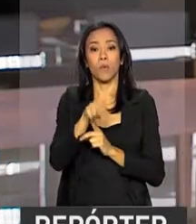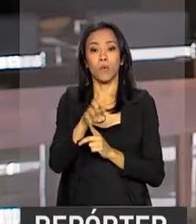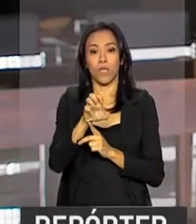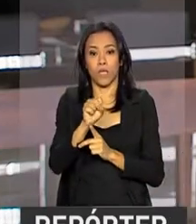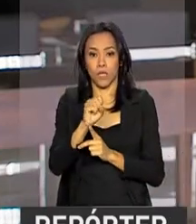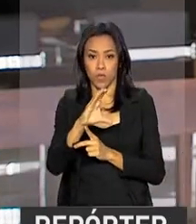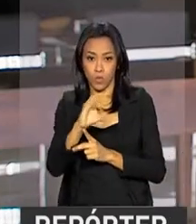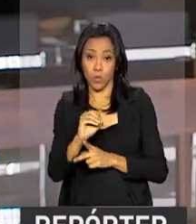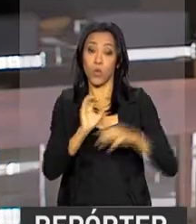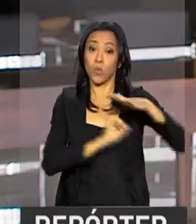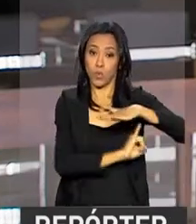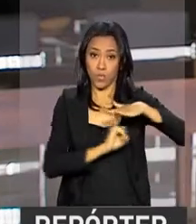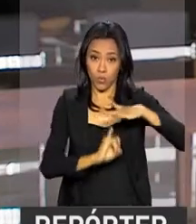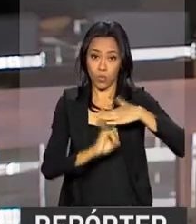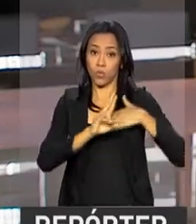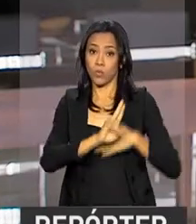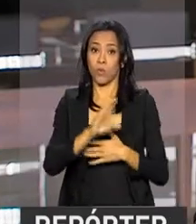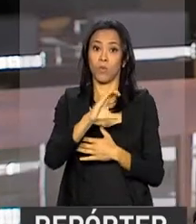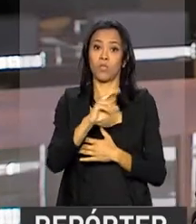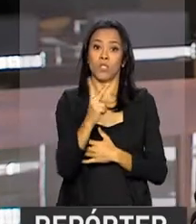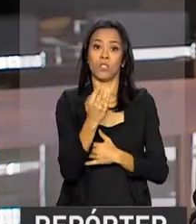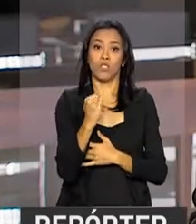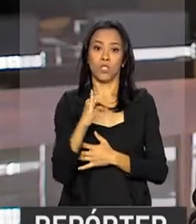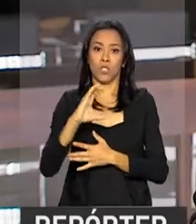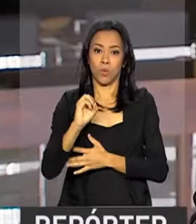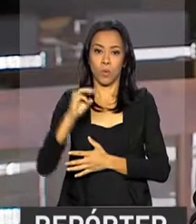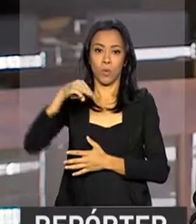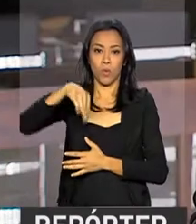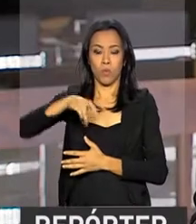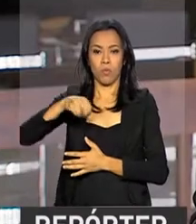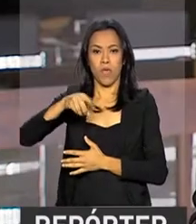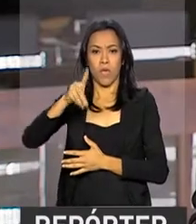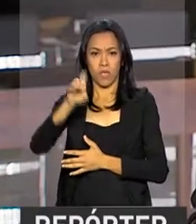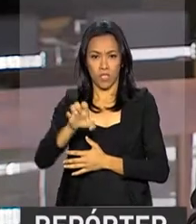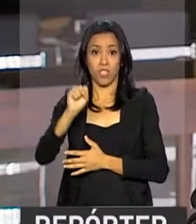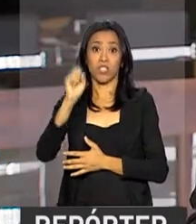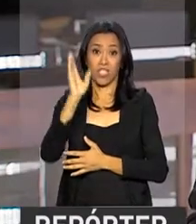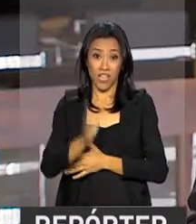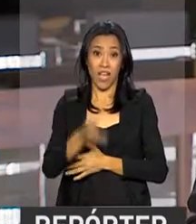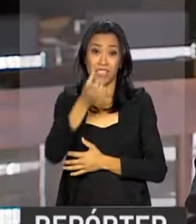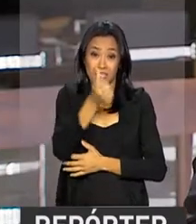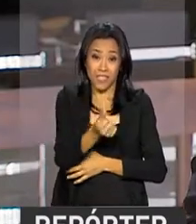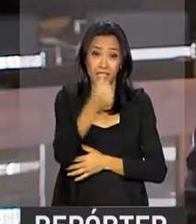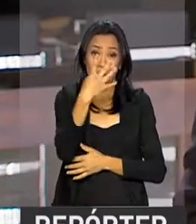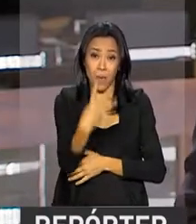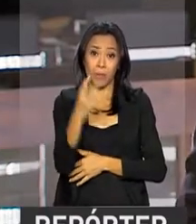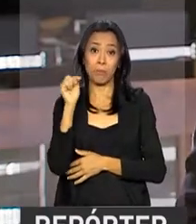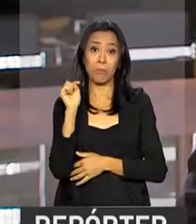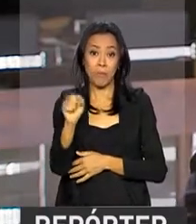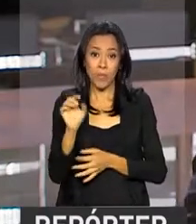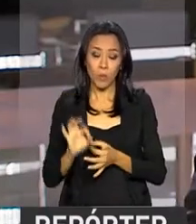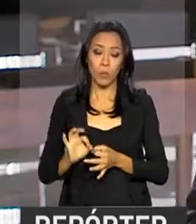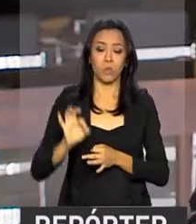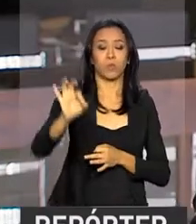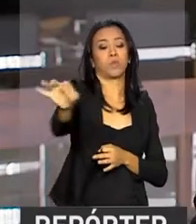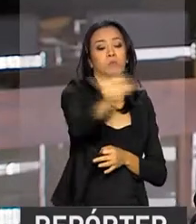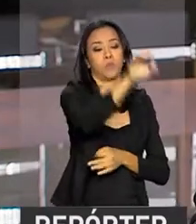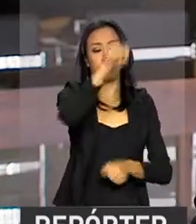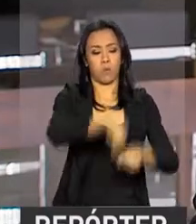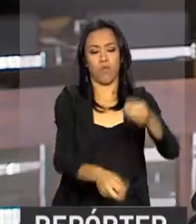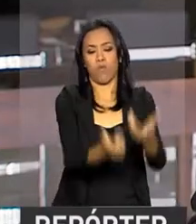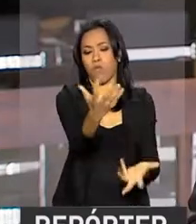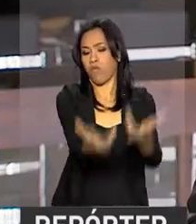mendes as chamas já atingiram 64 mil hectares o equivalente a